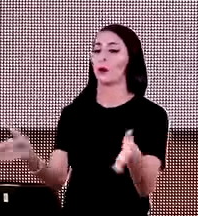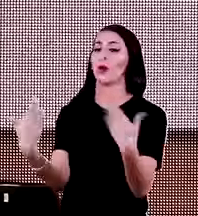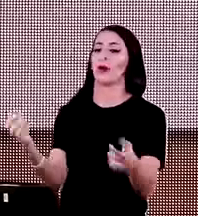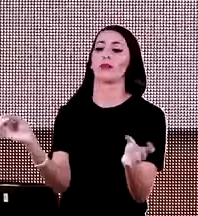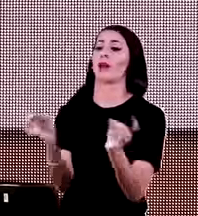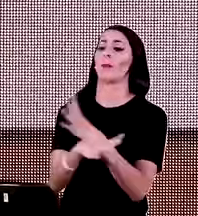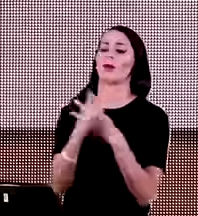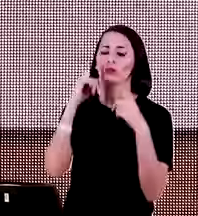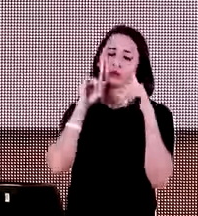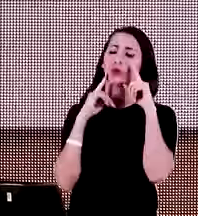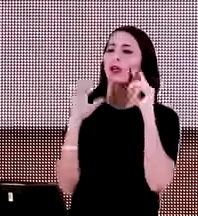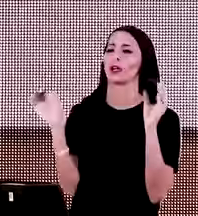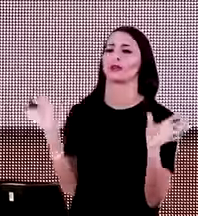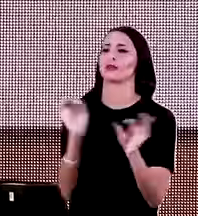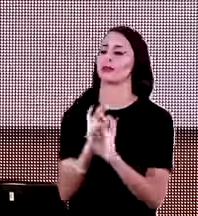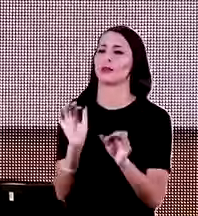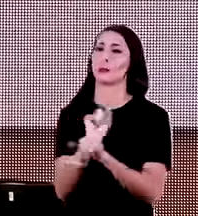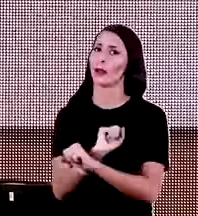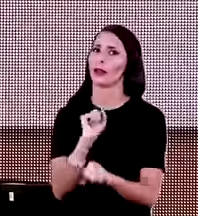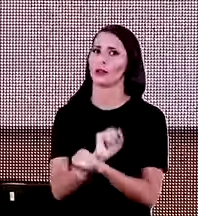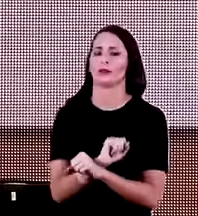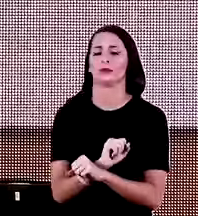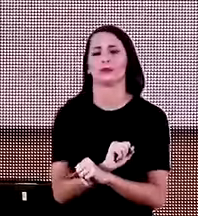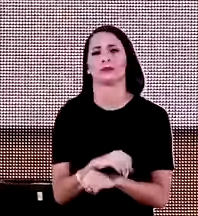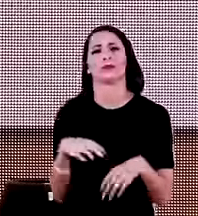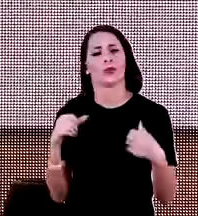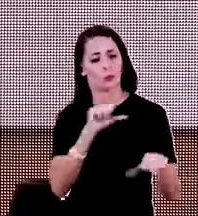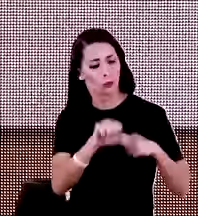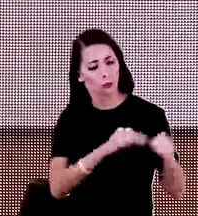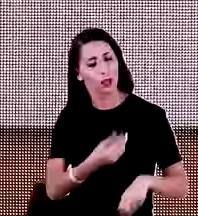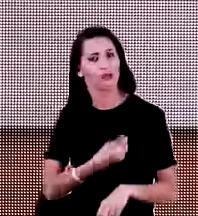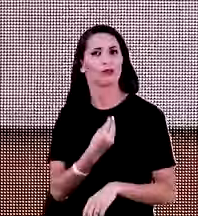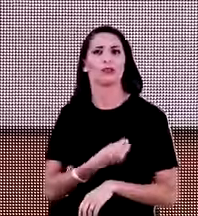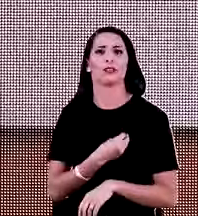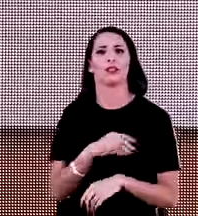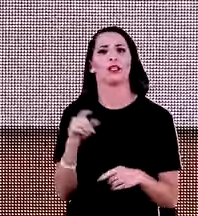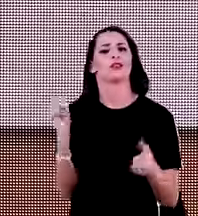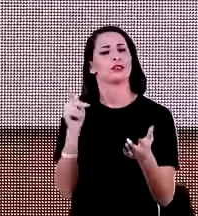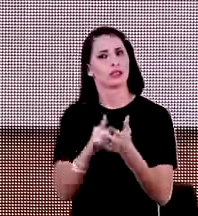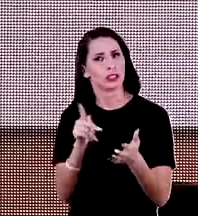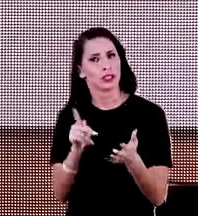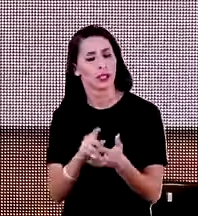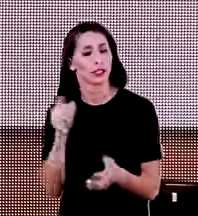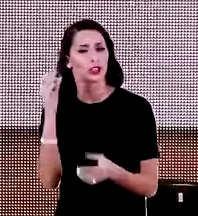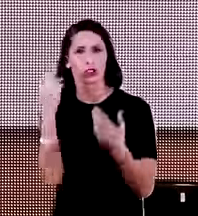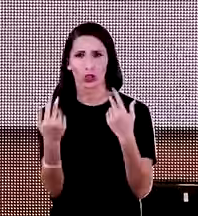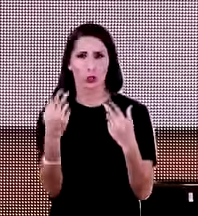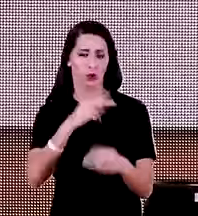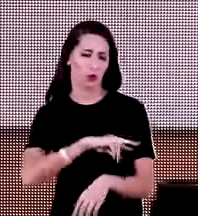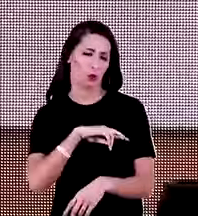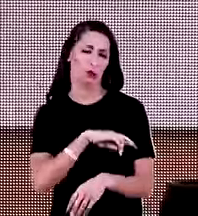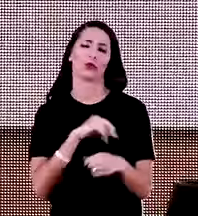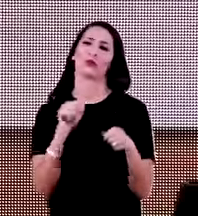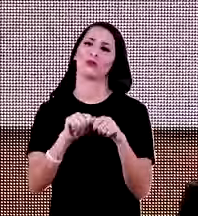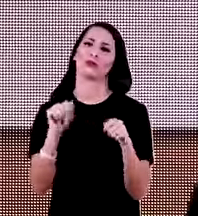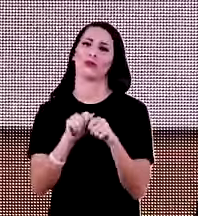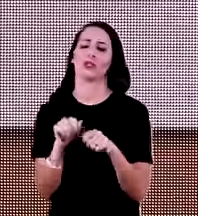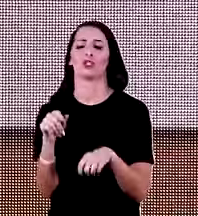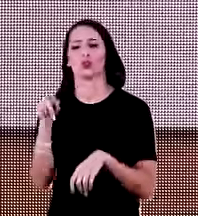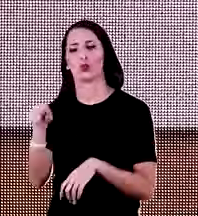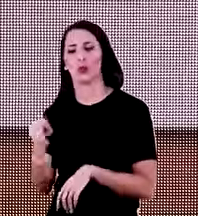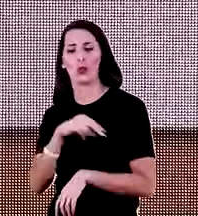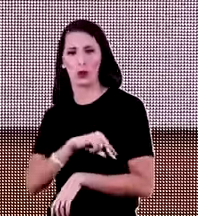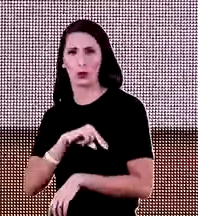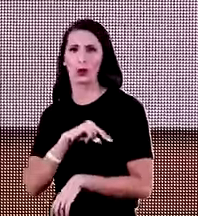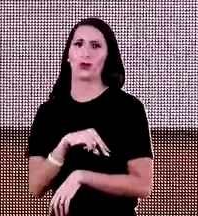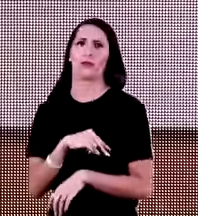gente? E foi exatamente isso que Ruth fez para Noemi. Ela chegou junto e disse assim, tá bom, já deu,